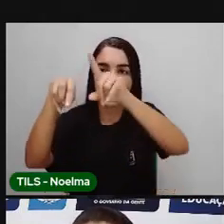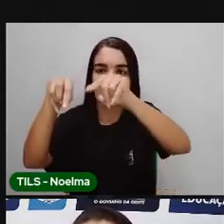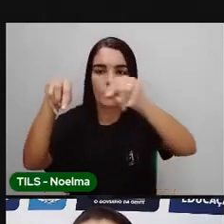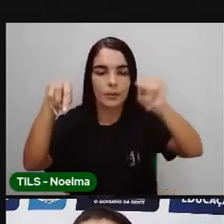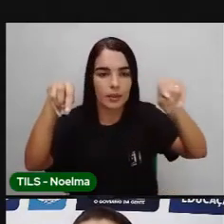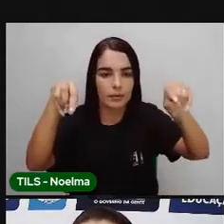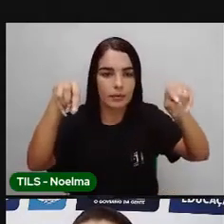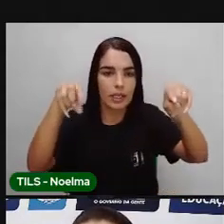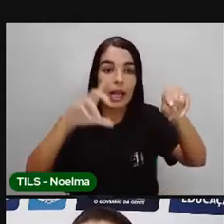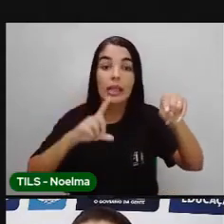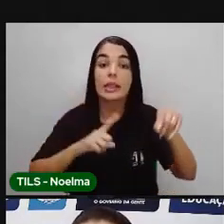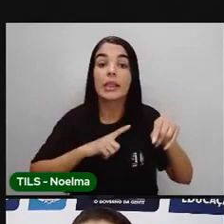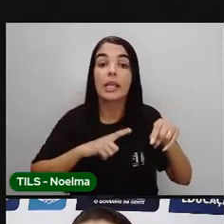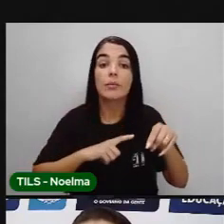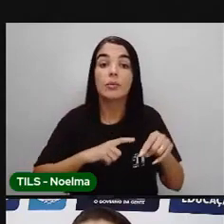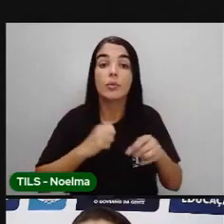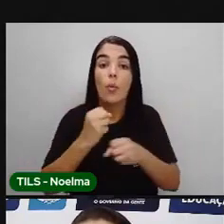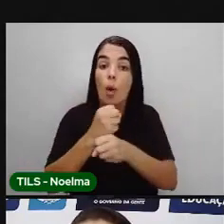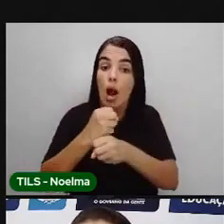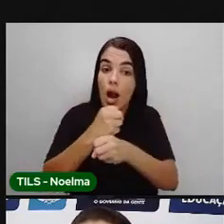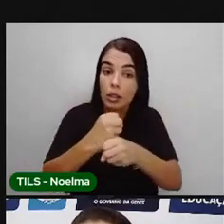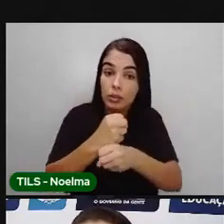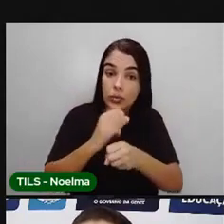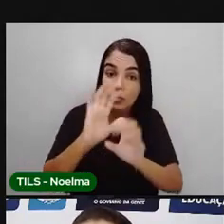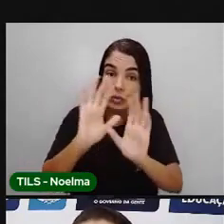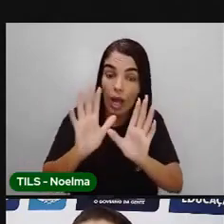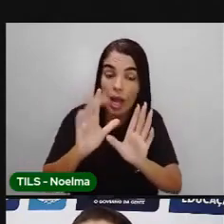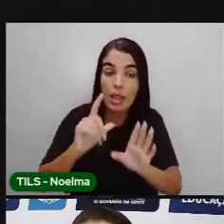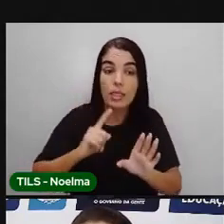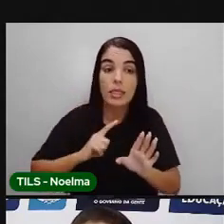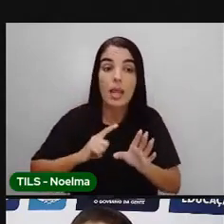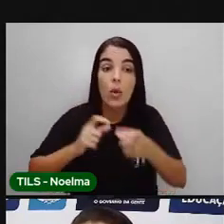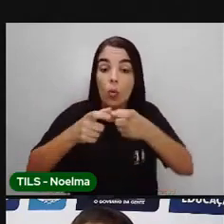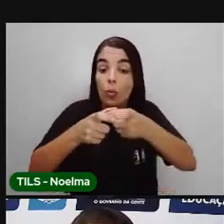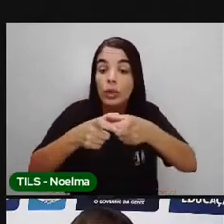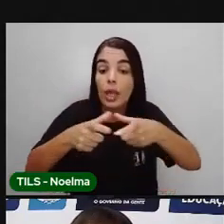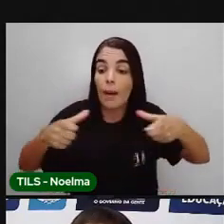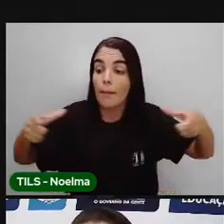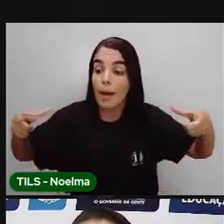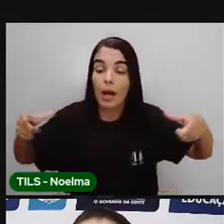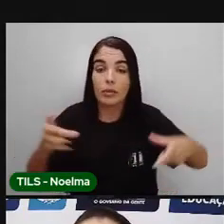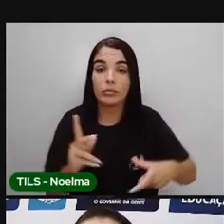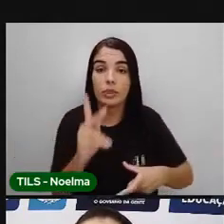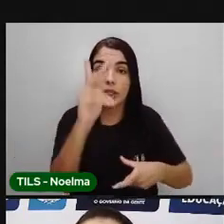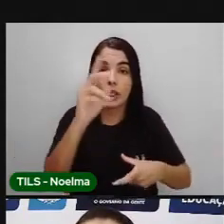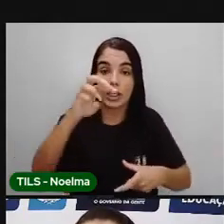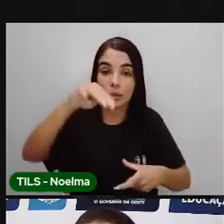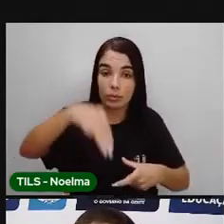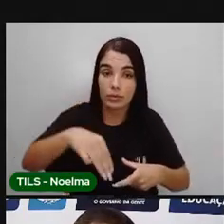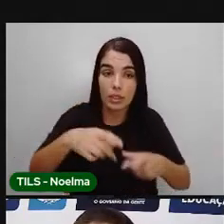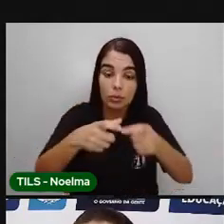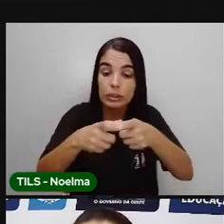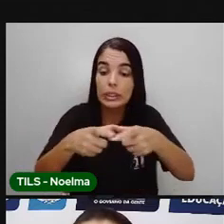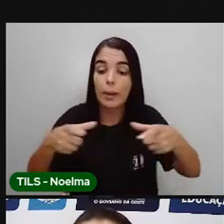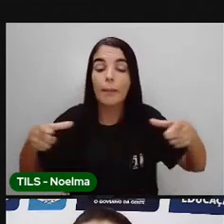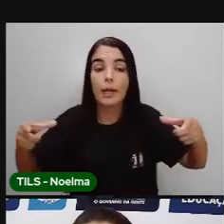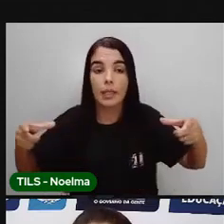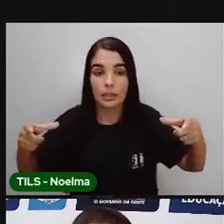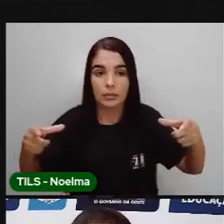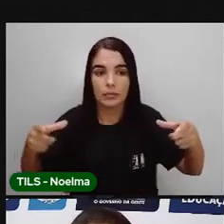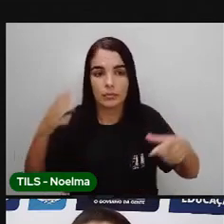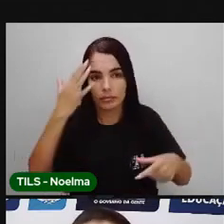o ano, e temos também a quilometragem de área desmatada por ano. Então, vocês vão fazer